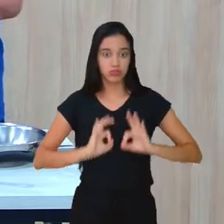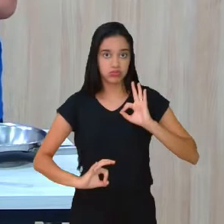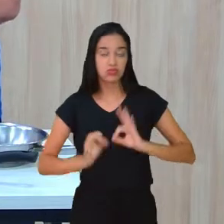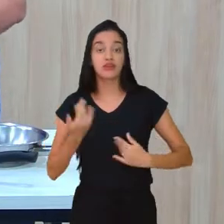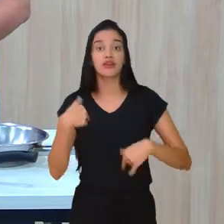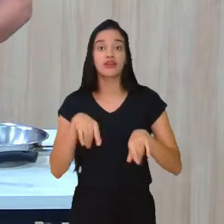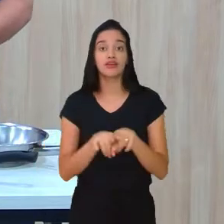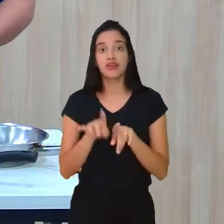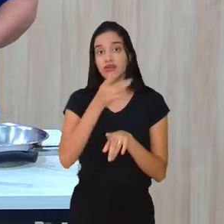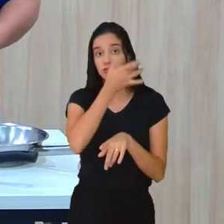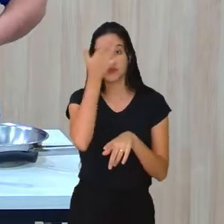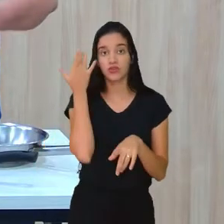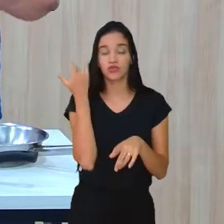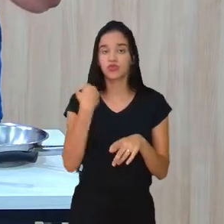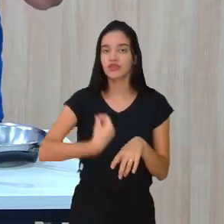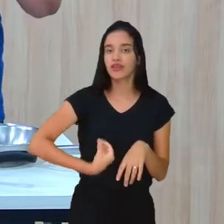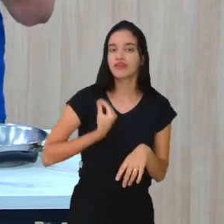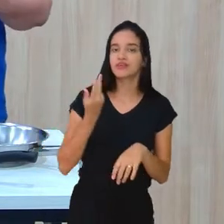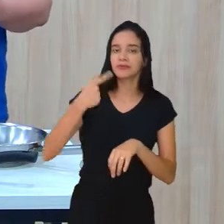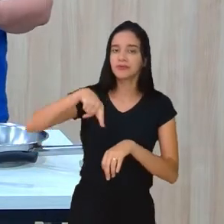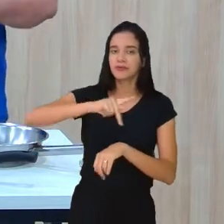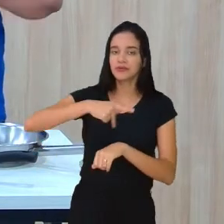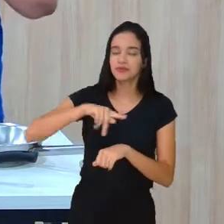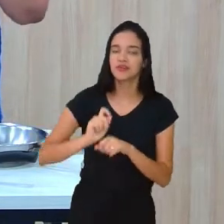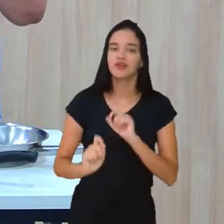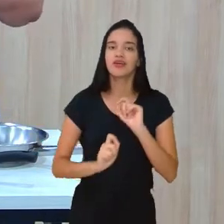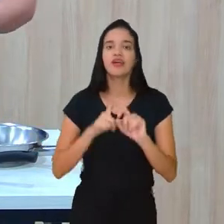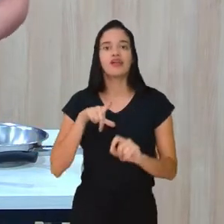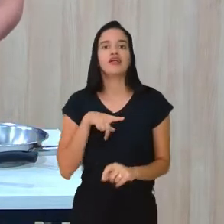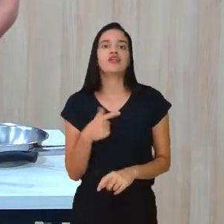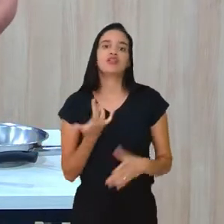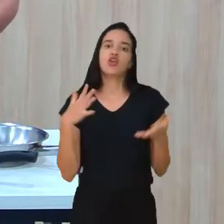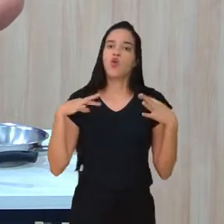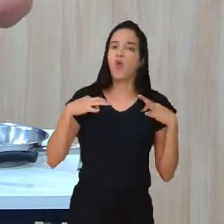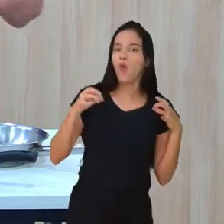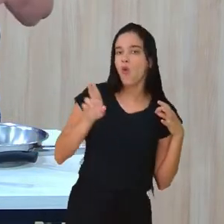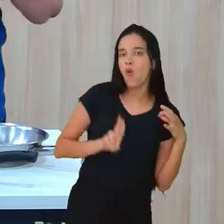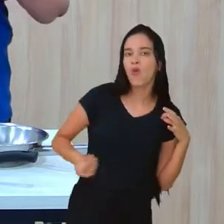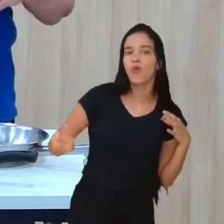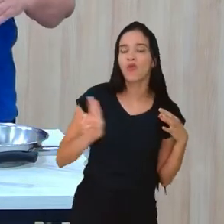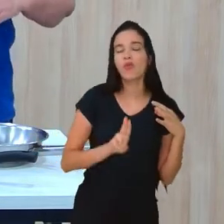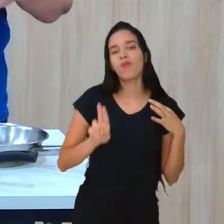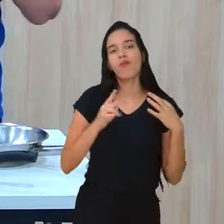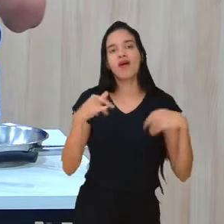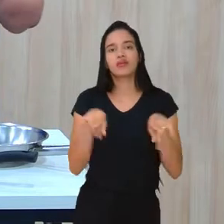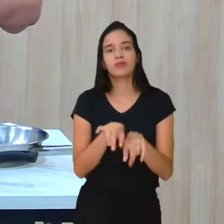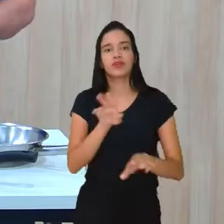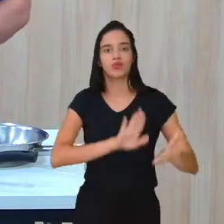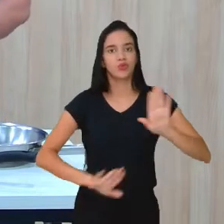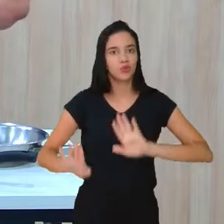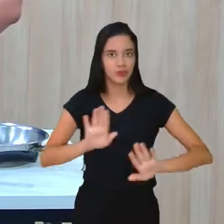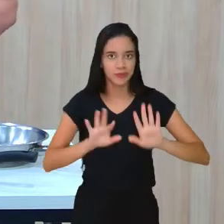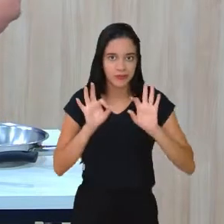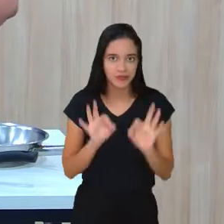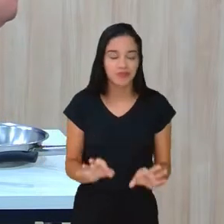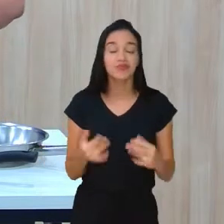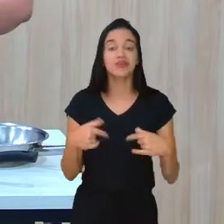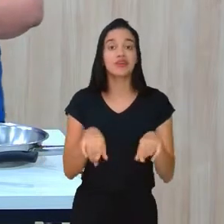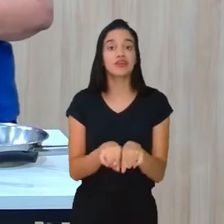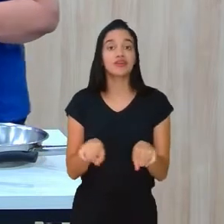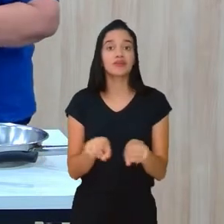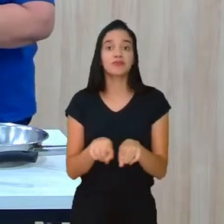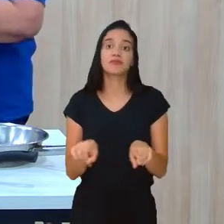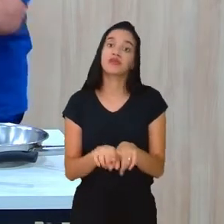as pessoas que vivem lá têm toda a questão aí de vestimenta, tem toda uma questão aí de cuidados. Mesmo lá